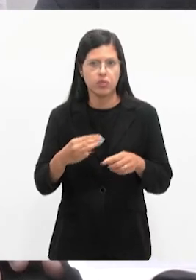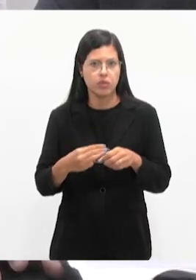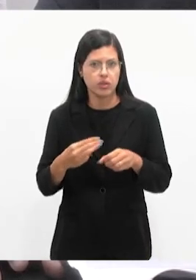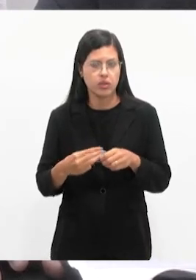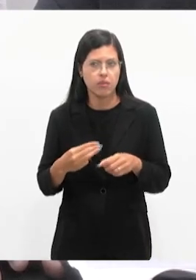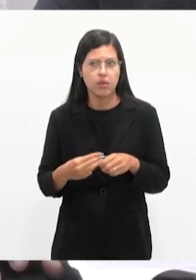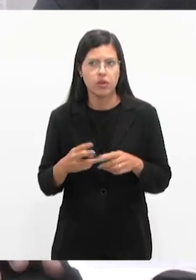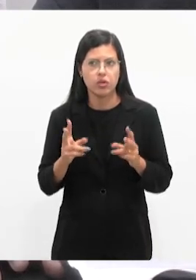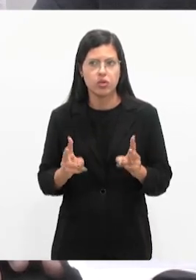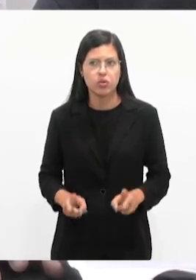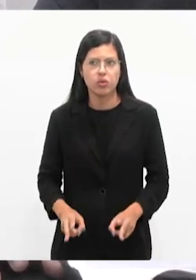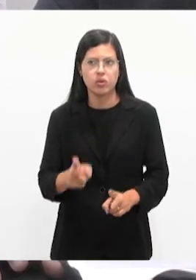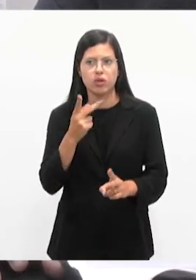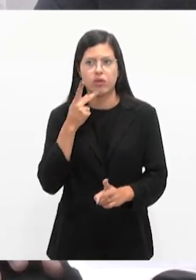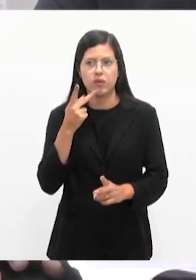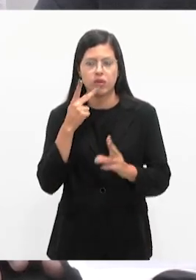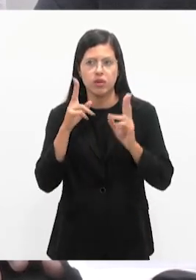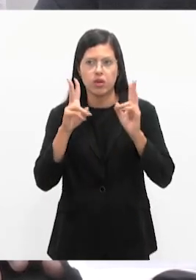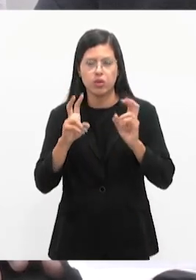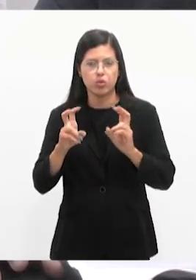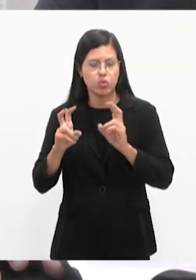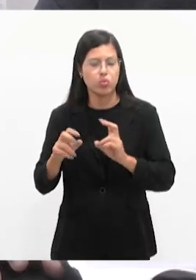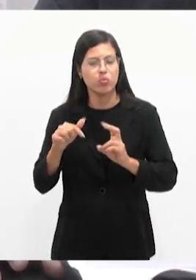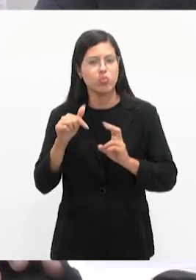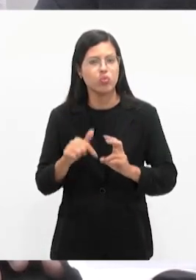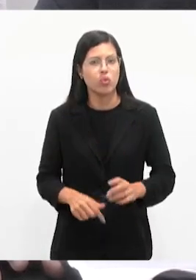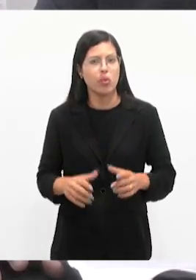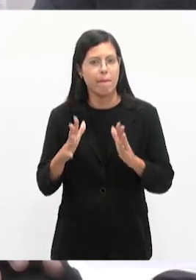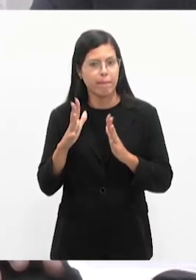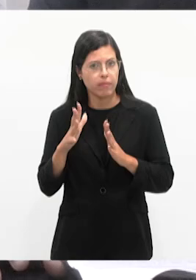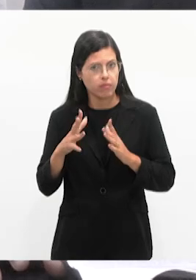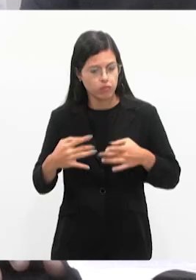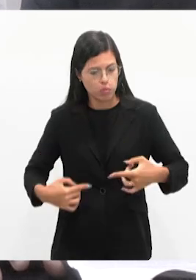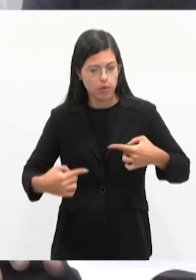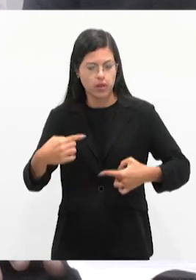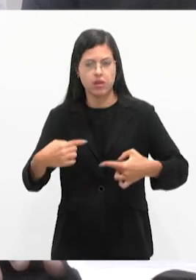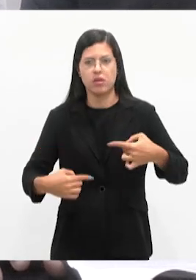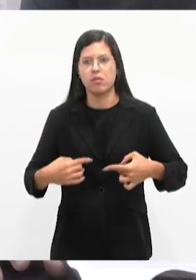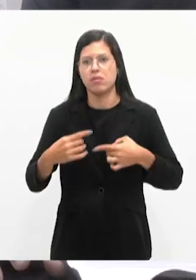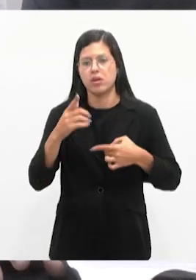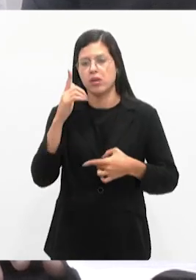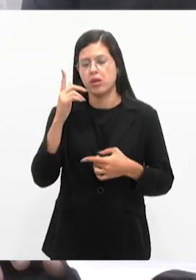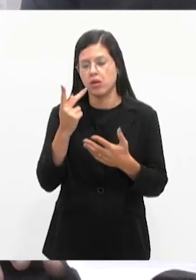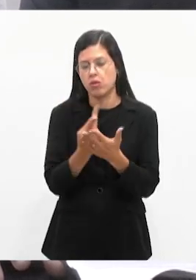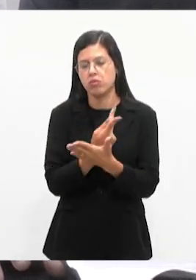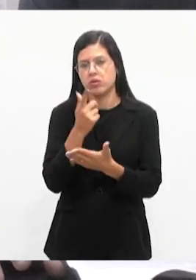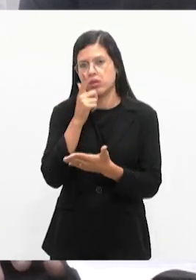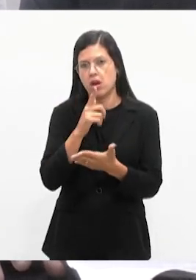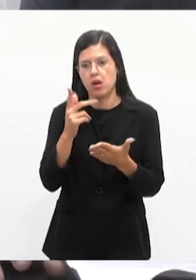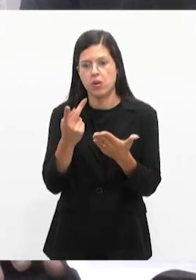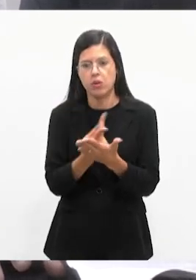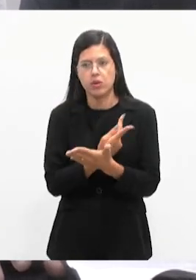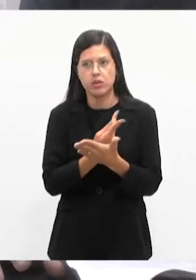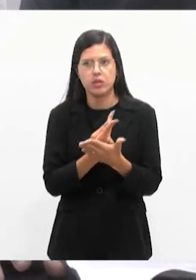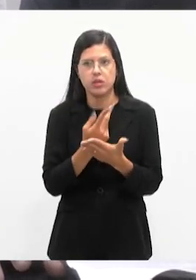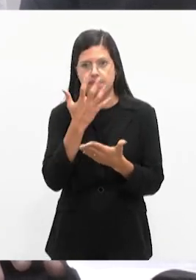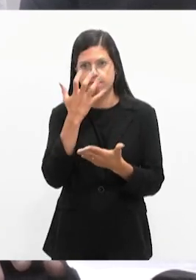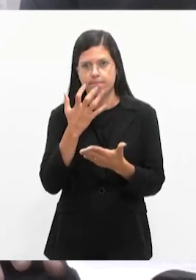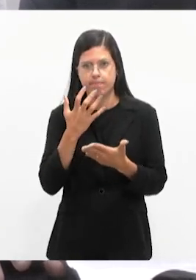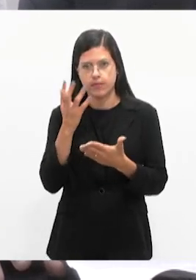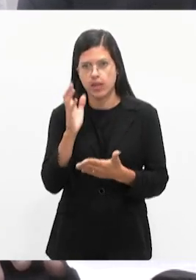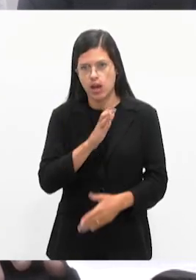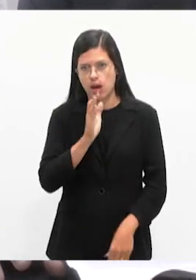continuar falando desse assunto, brigando por isso, para que, de fato, isso possa acontecer da forma mais célere